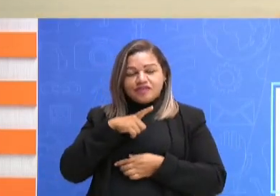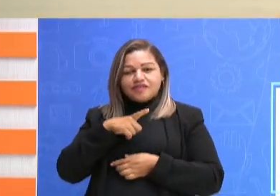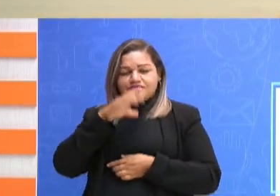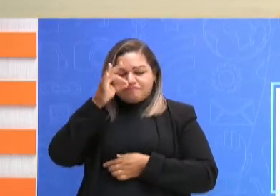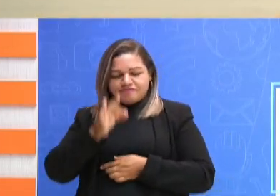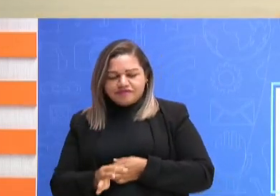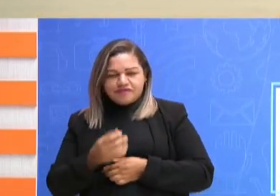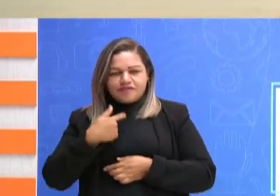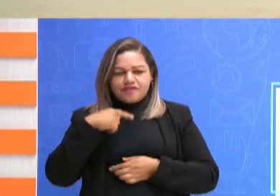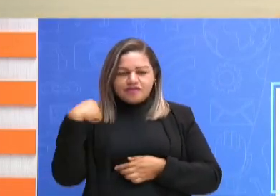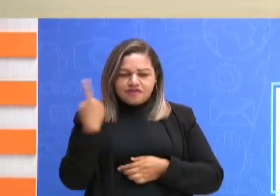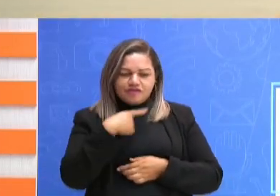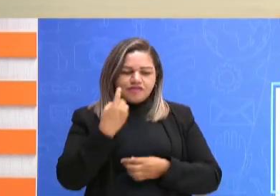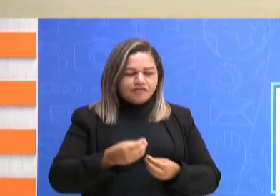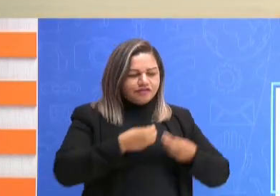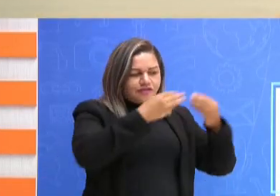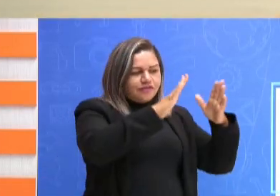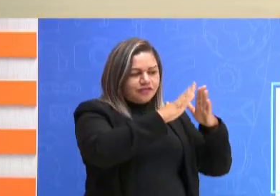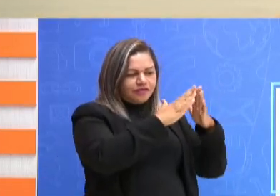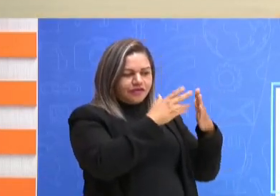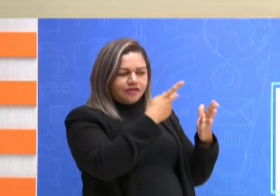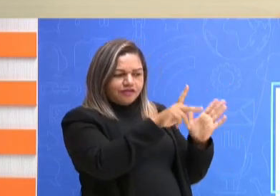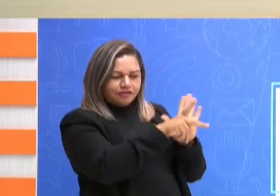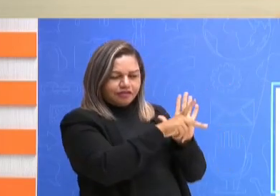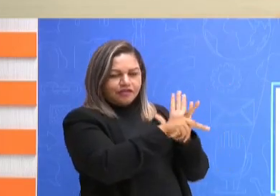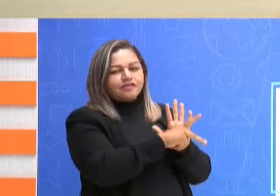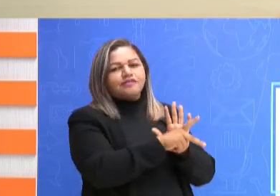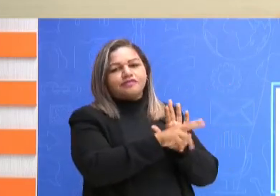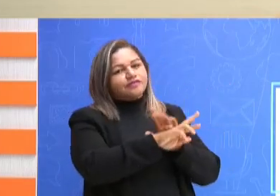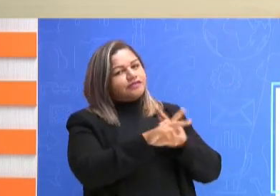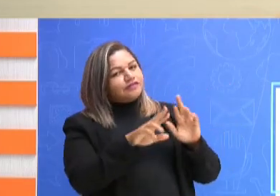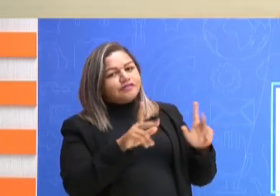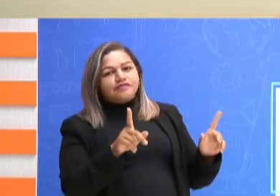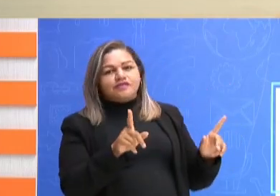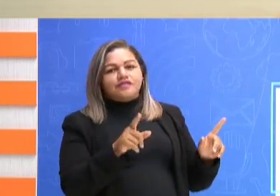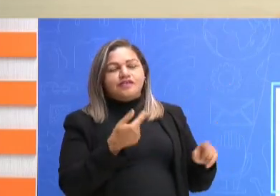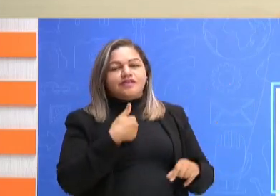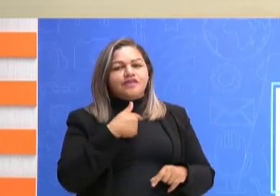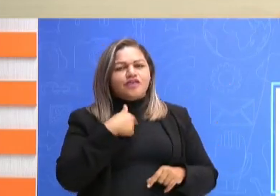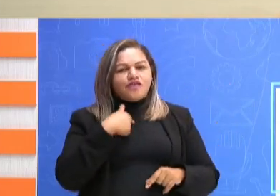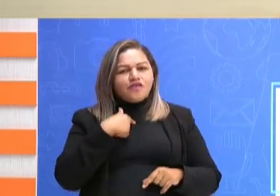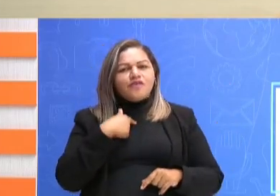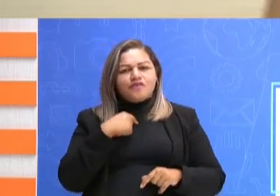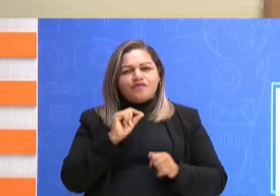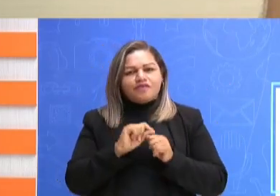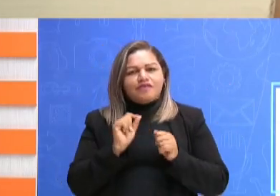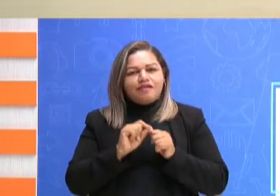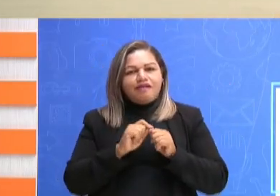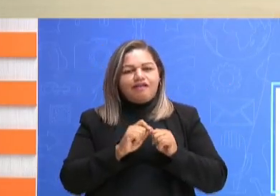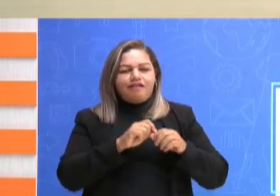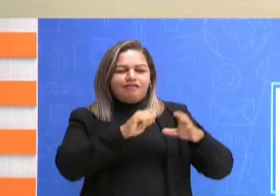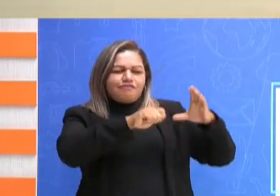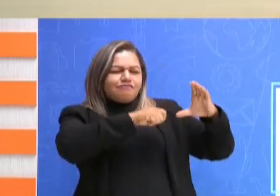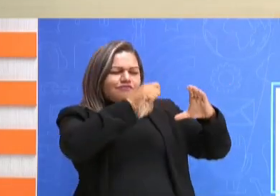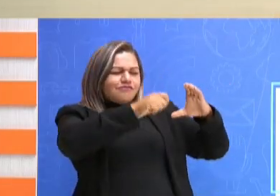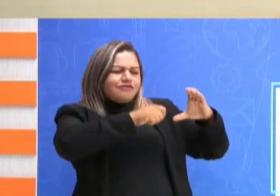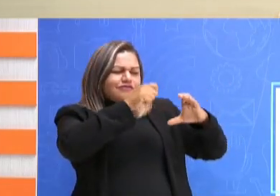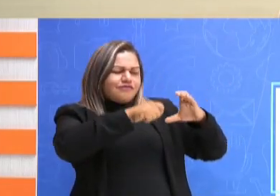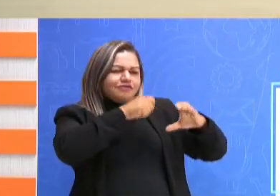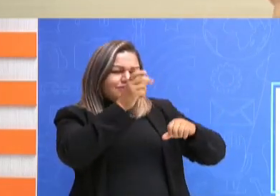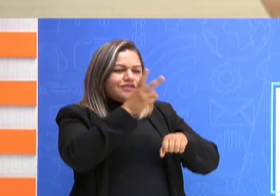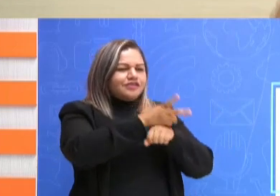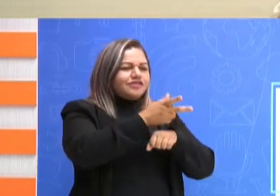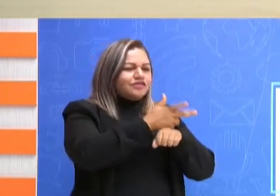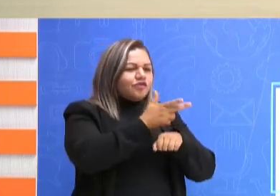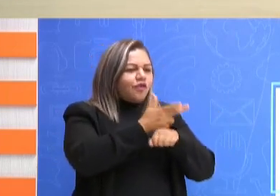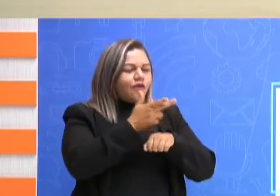certeza que nós vamos entregar na sua casa. E nós vamos fazer diferente, Augusto. Eu vou fazer questão de filmar, não para